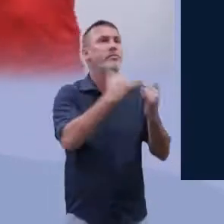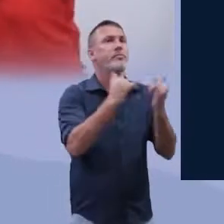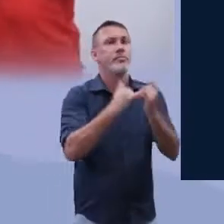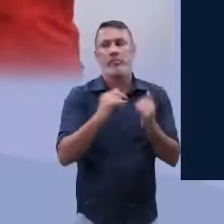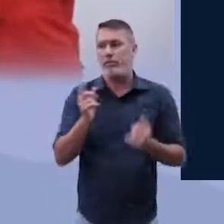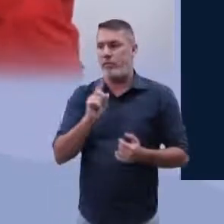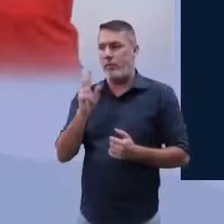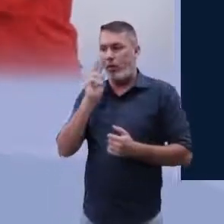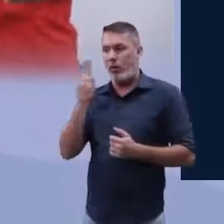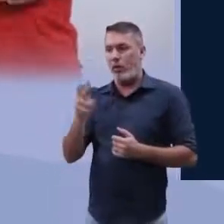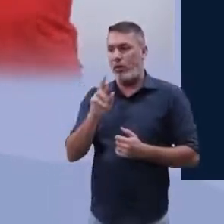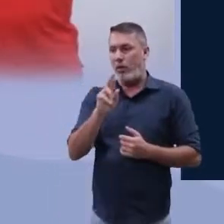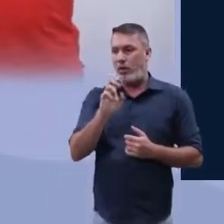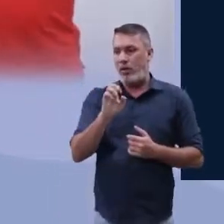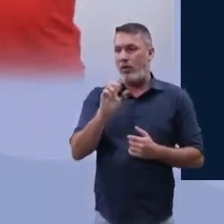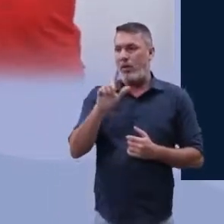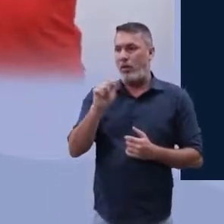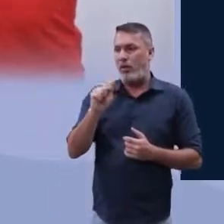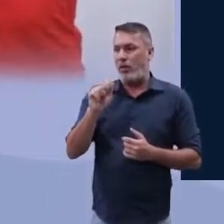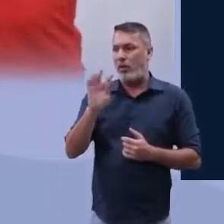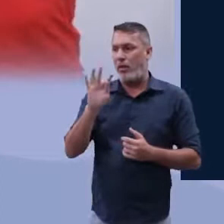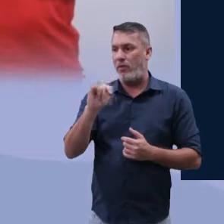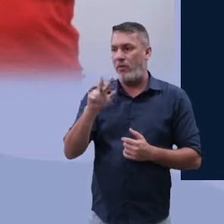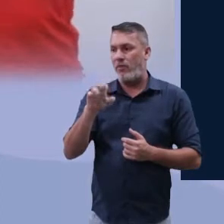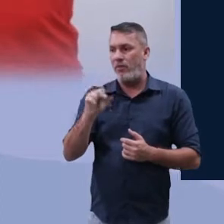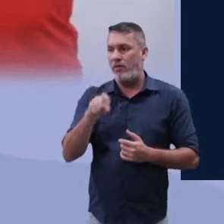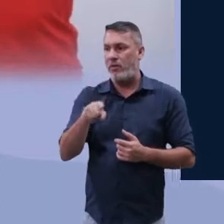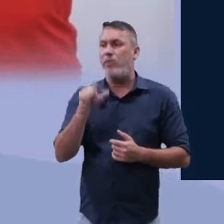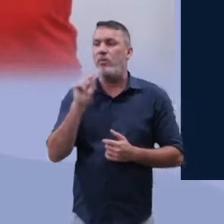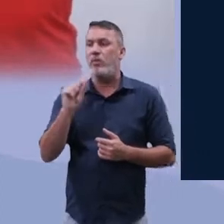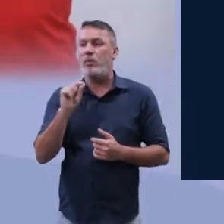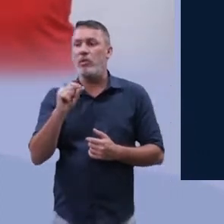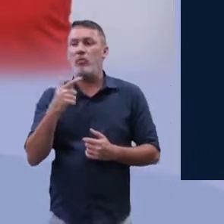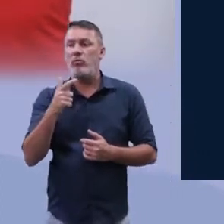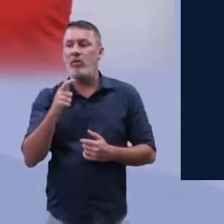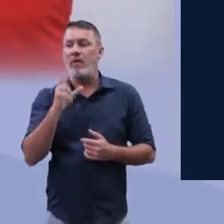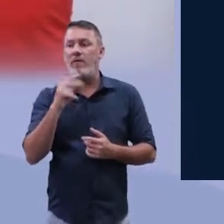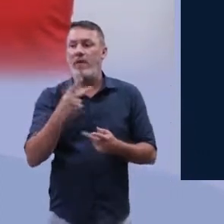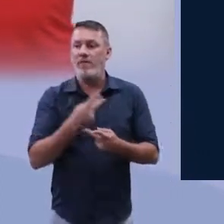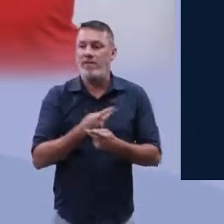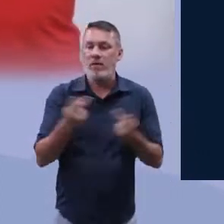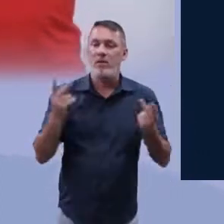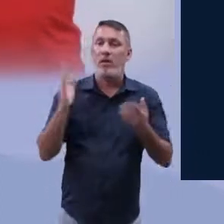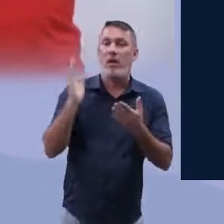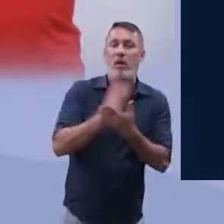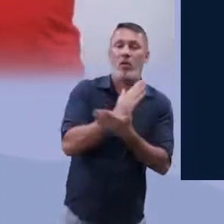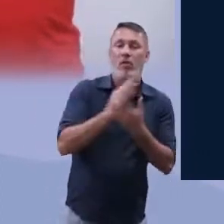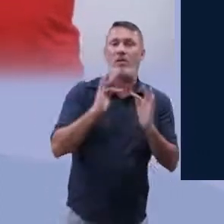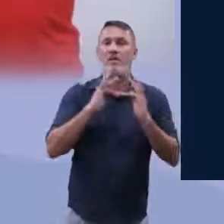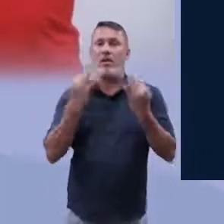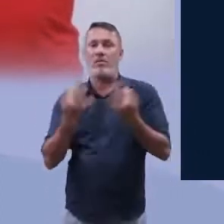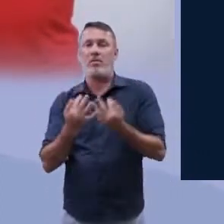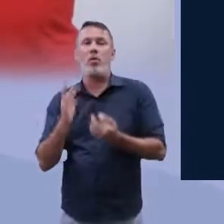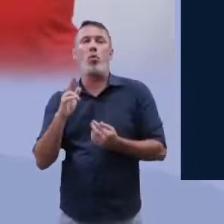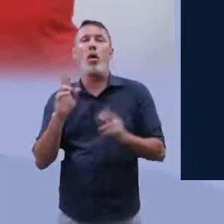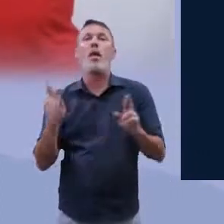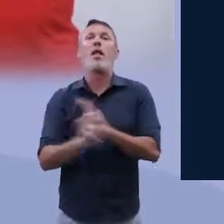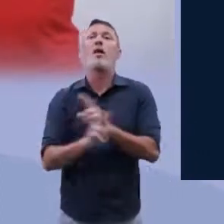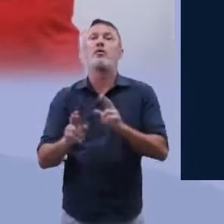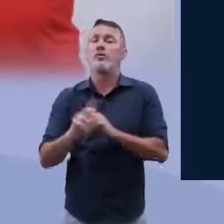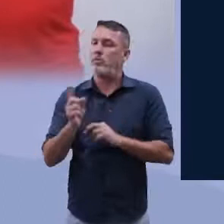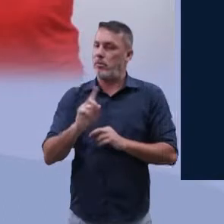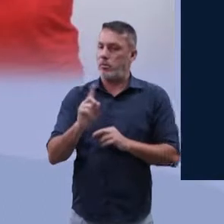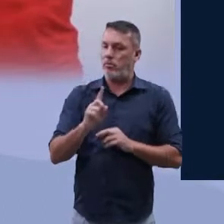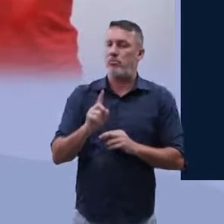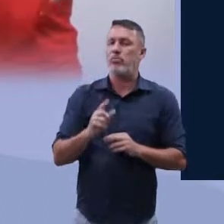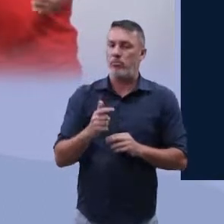que é justamente esse cara que está aí, ó. We're going to visit some relatives. Então nós vamos visitar alguns parentes. Beleza? Não é alguns